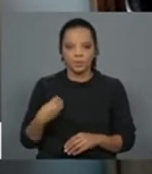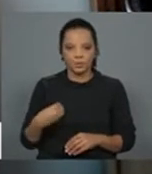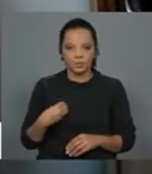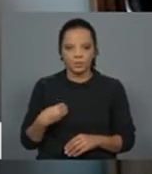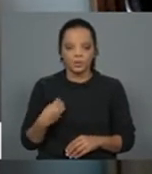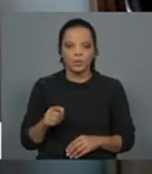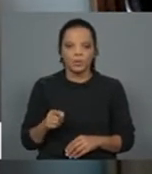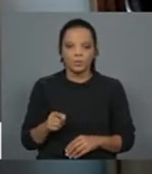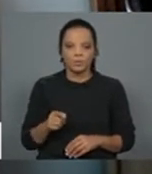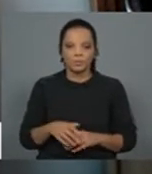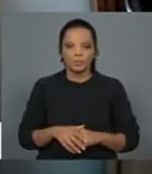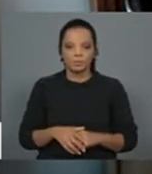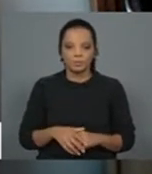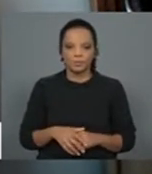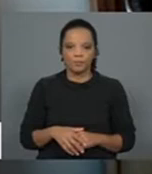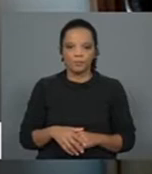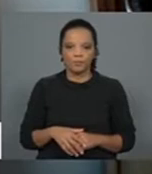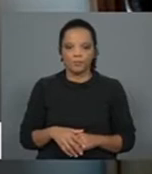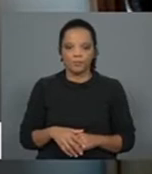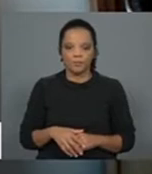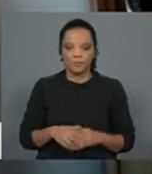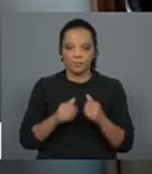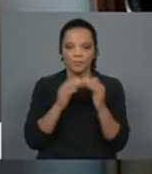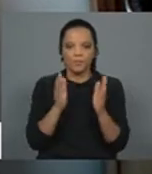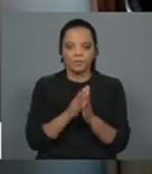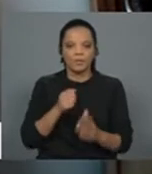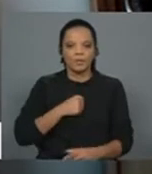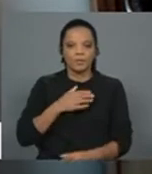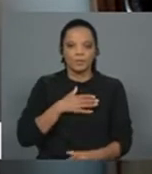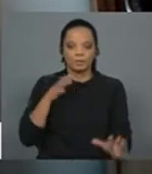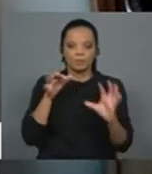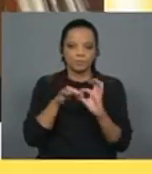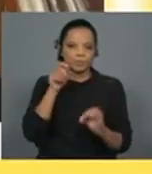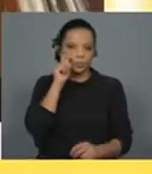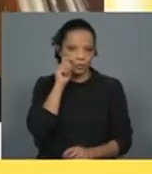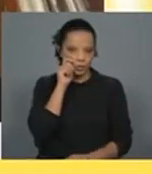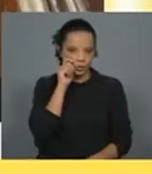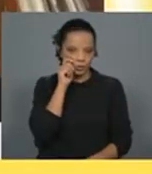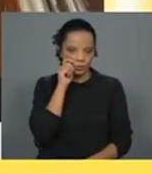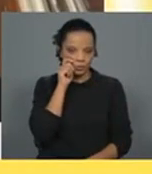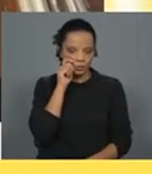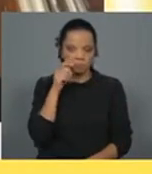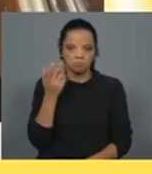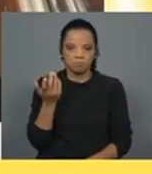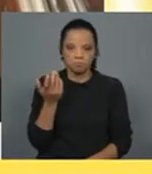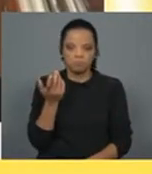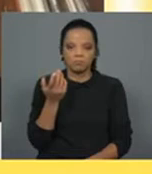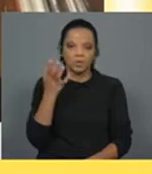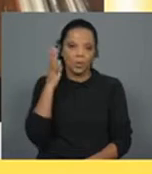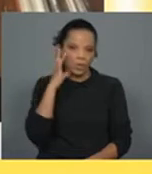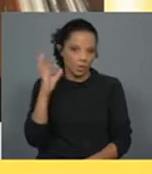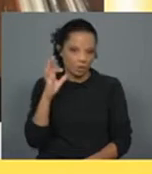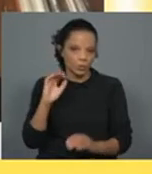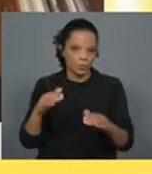com, portanto, todas as empresas ligadas ao turismo, ou seja, portanto, hoteleiros,